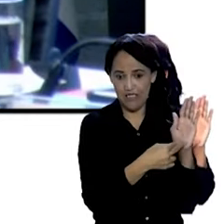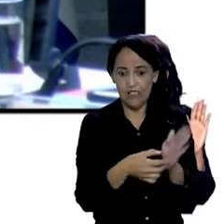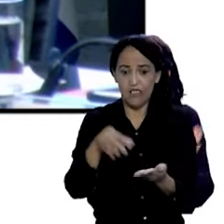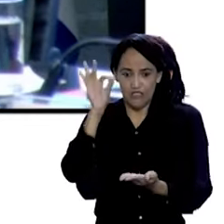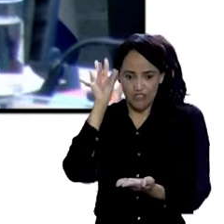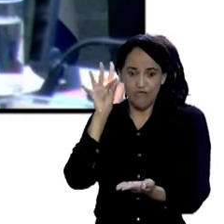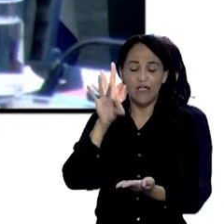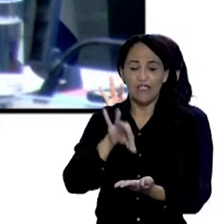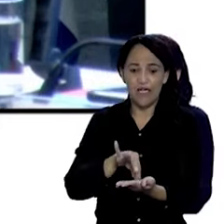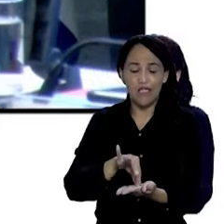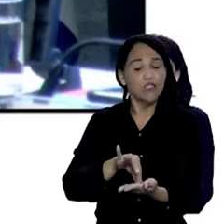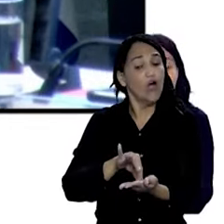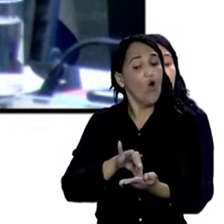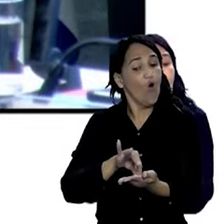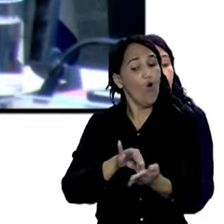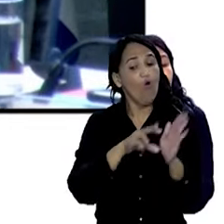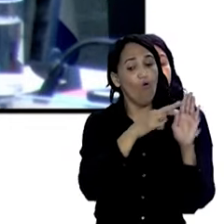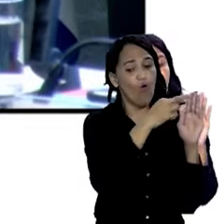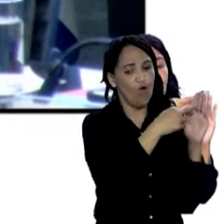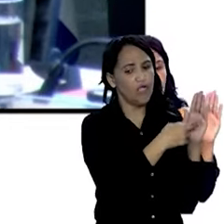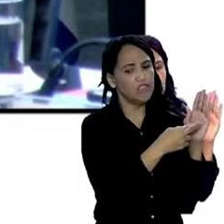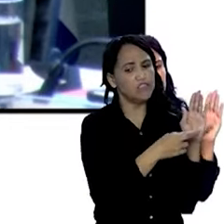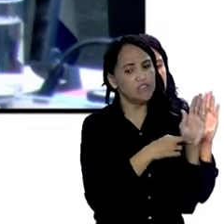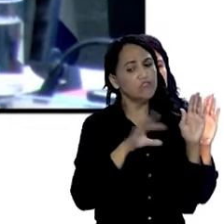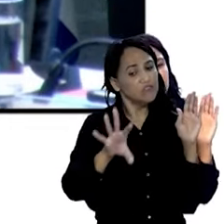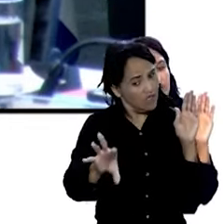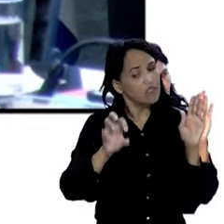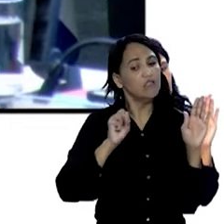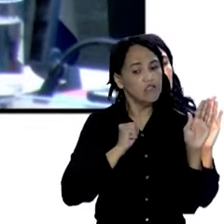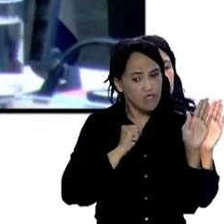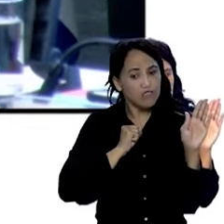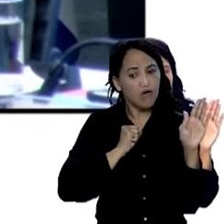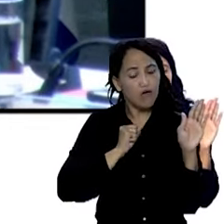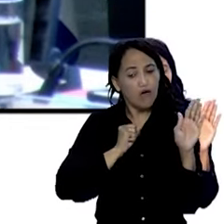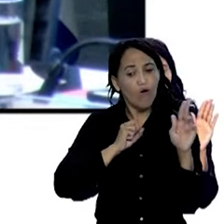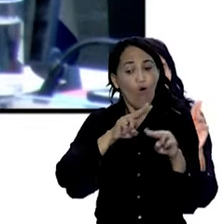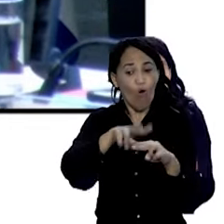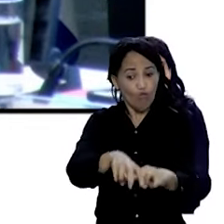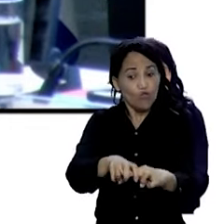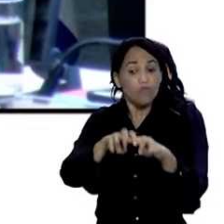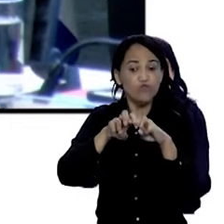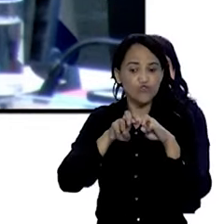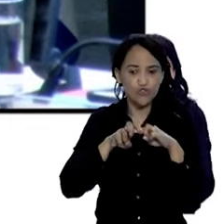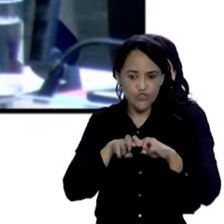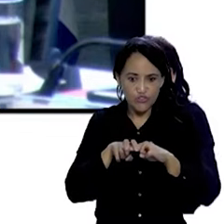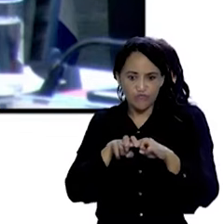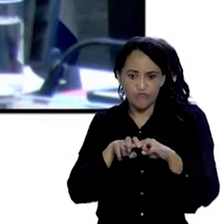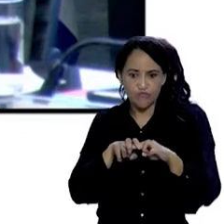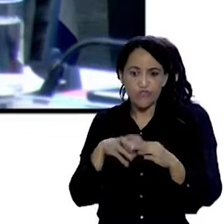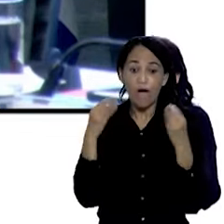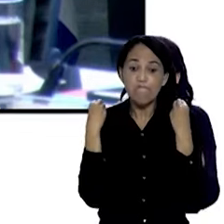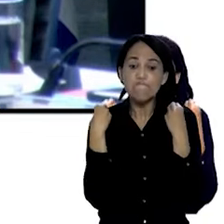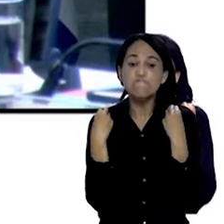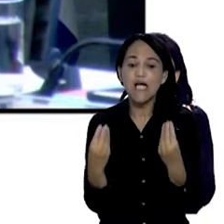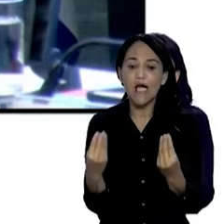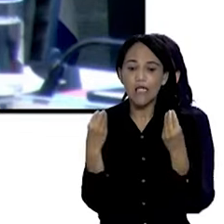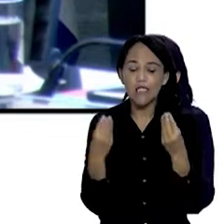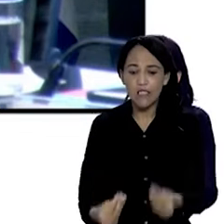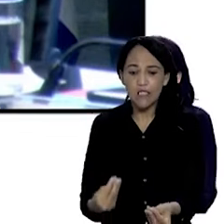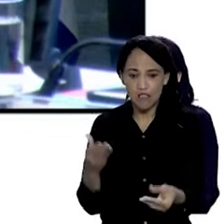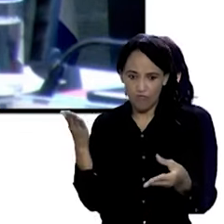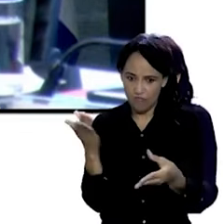eu não vou tratar são os motivos hum eh inobservância da